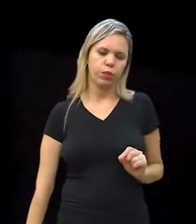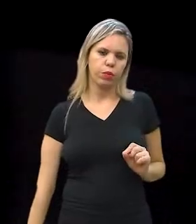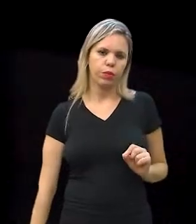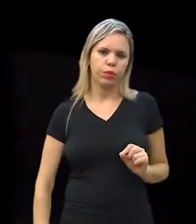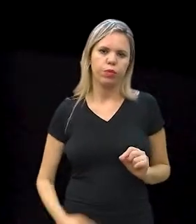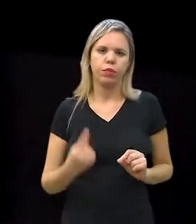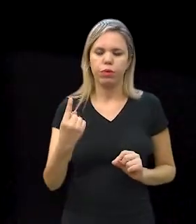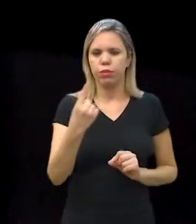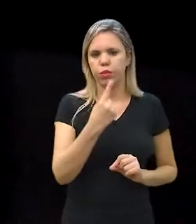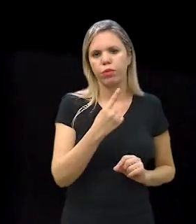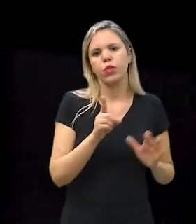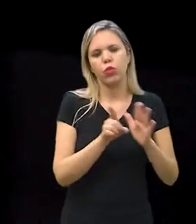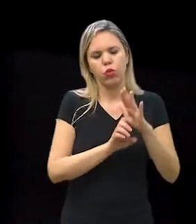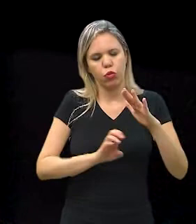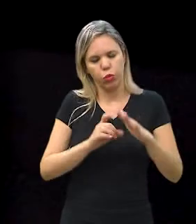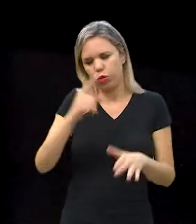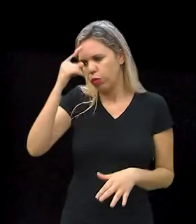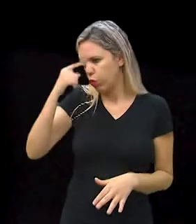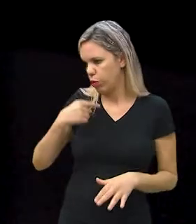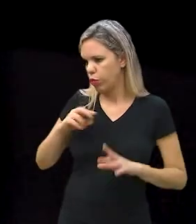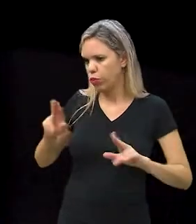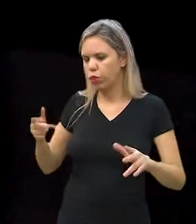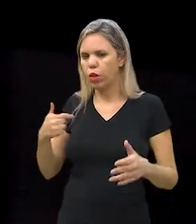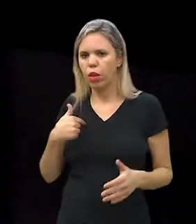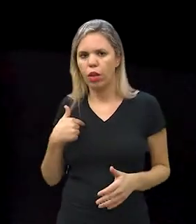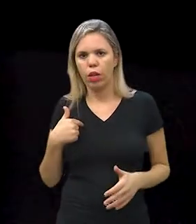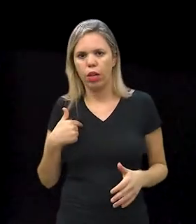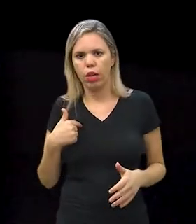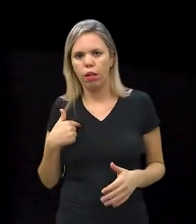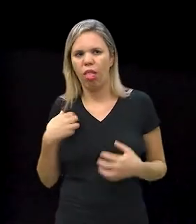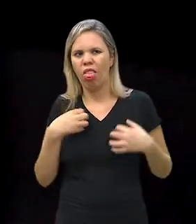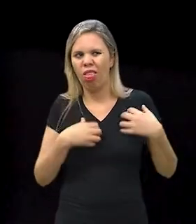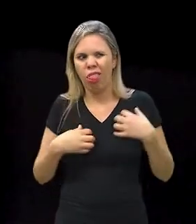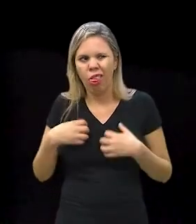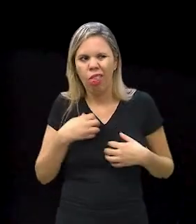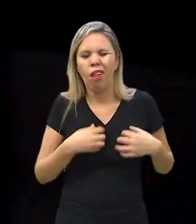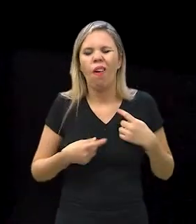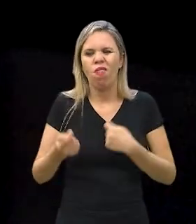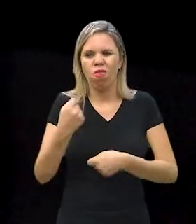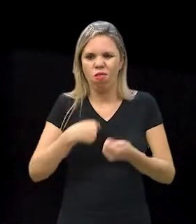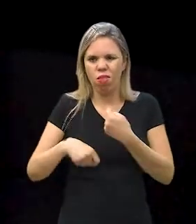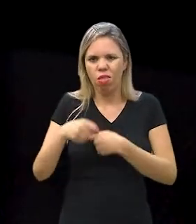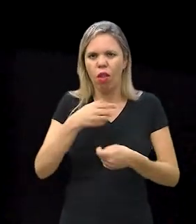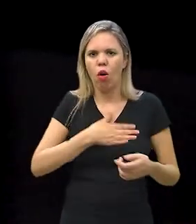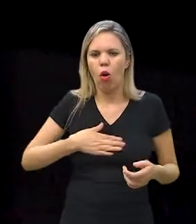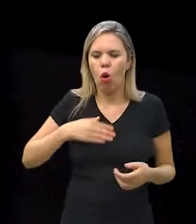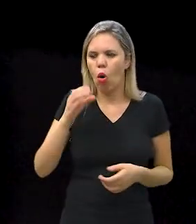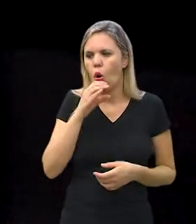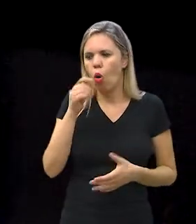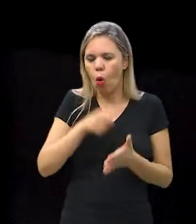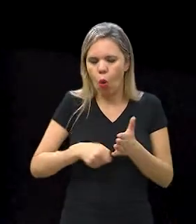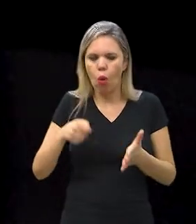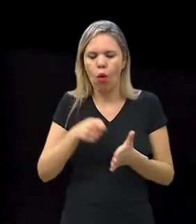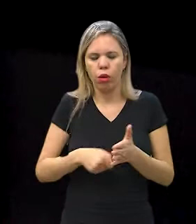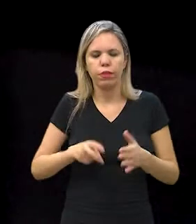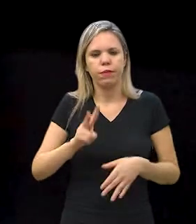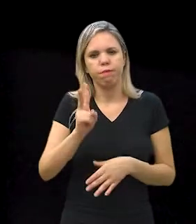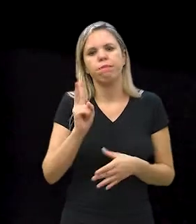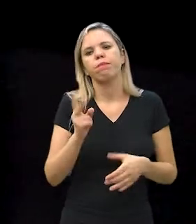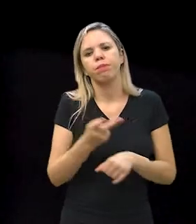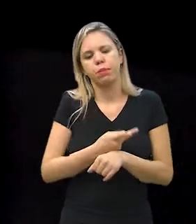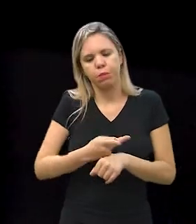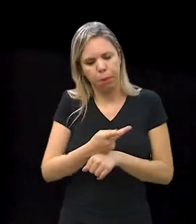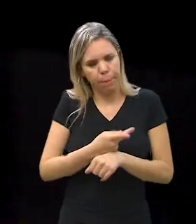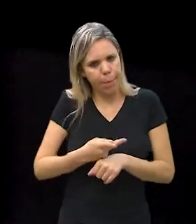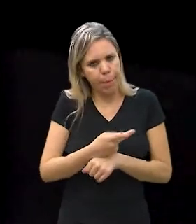digo o seguinte, cada empresário tem o seu perfil. Eu sou uma pessoa um pouco inquieta no meu negócio, eu gosto de correr atrás,